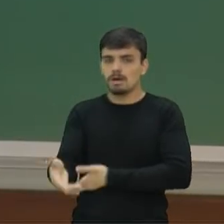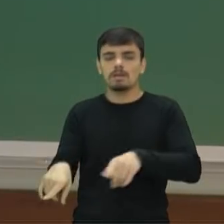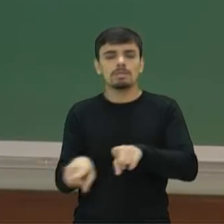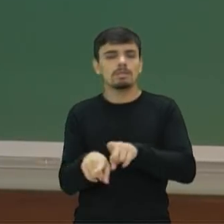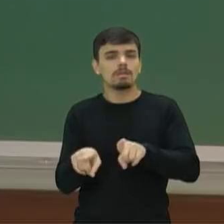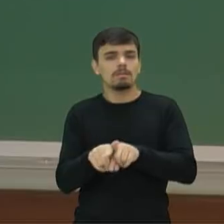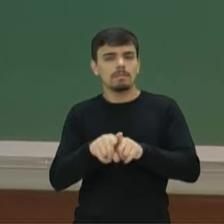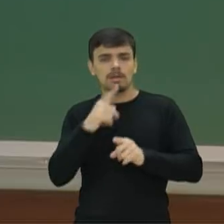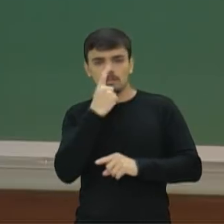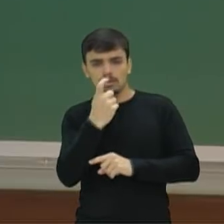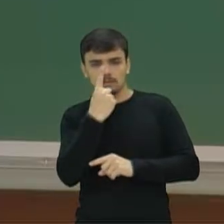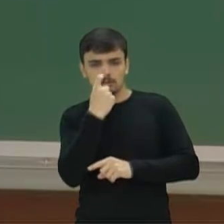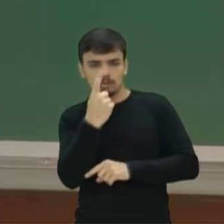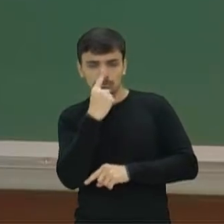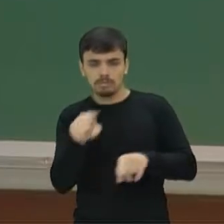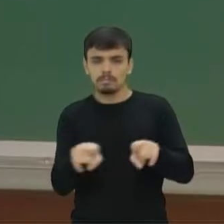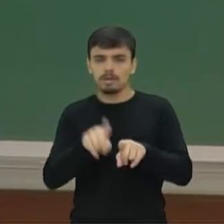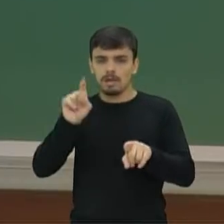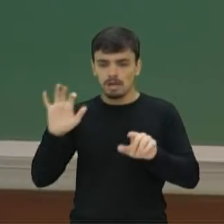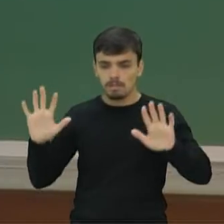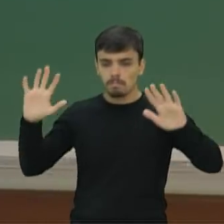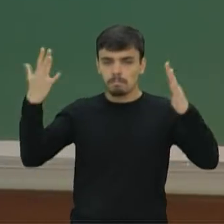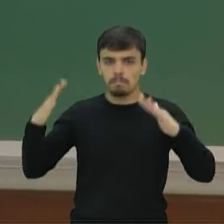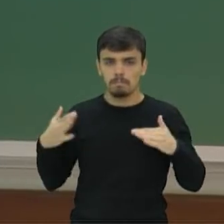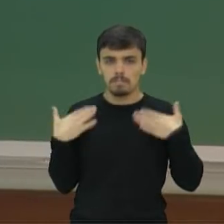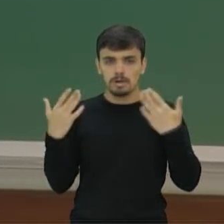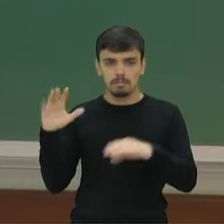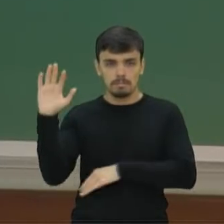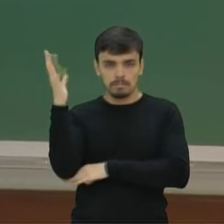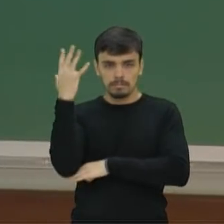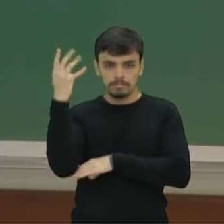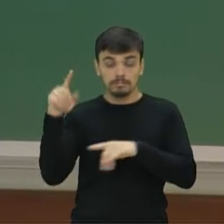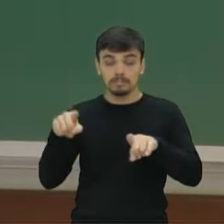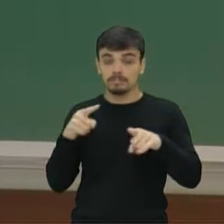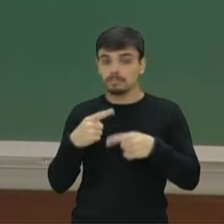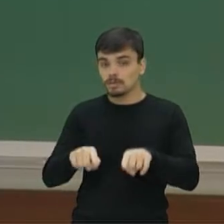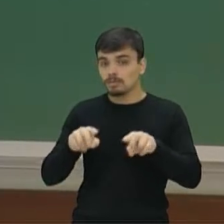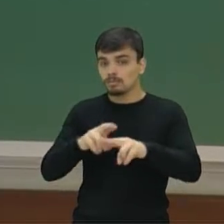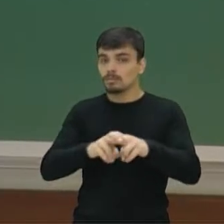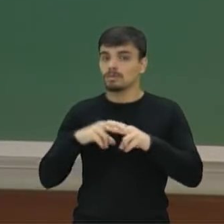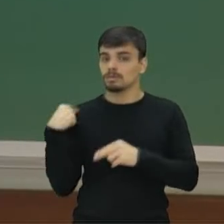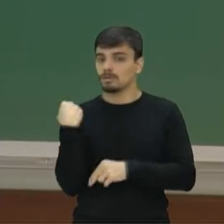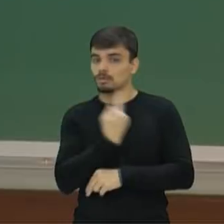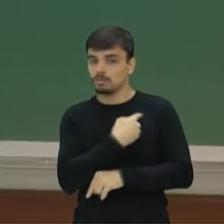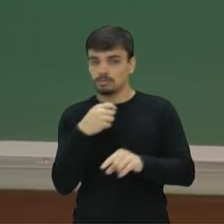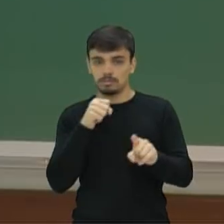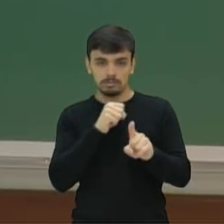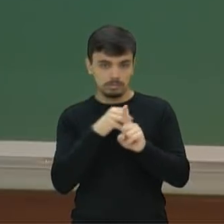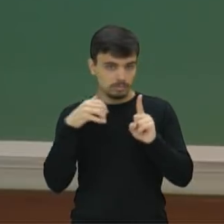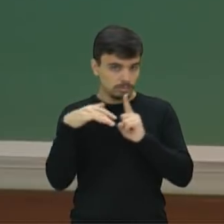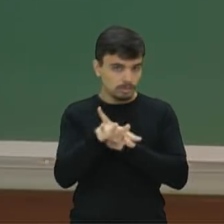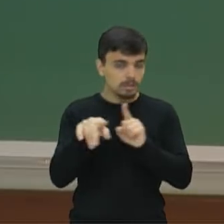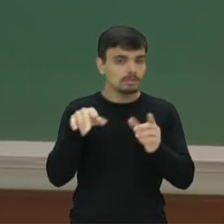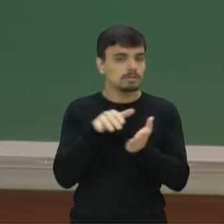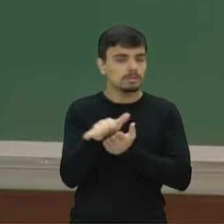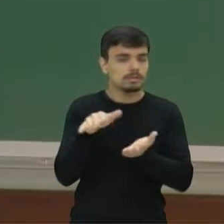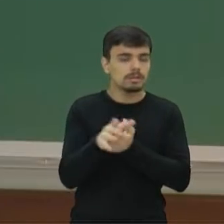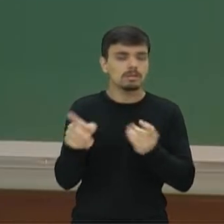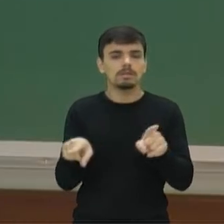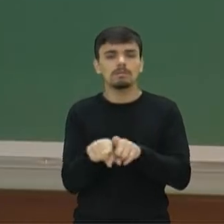que são alguns exemplos de impactos ambientais que ocorrem em função da nossa sociedade de consumo, em função